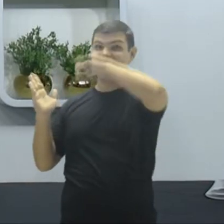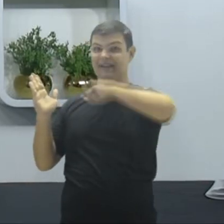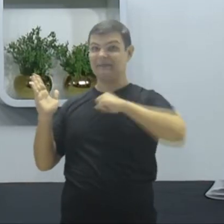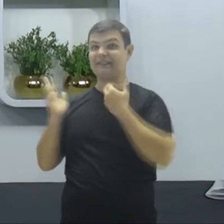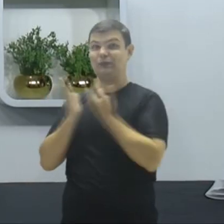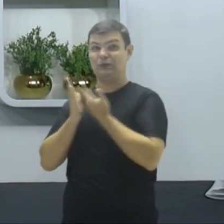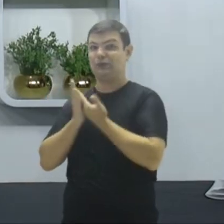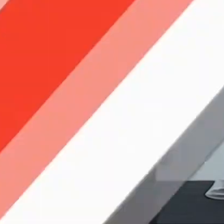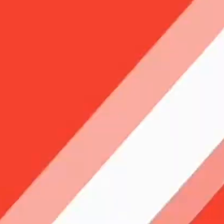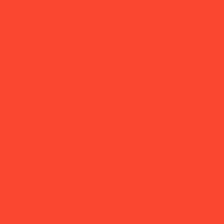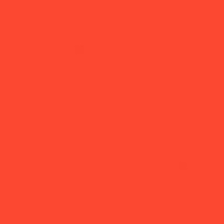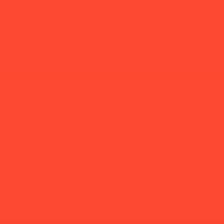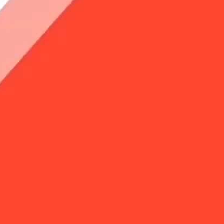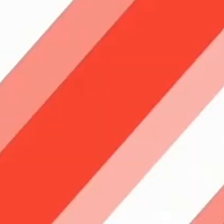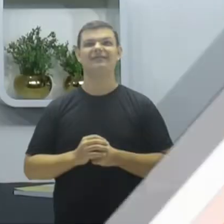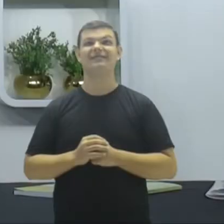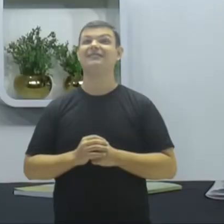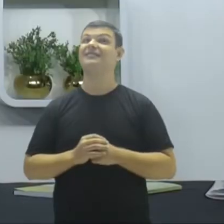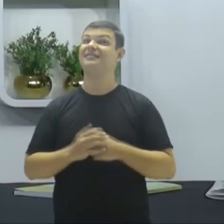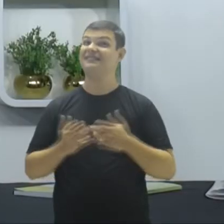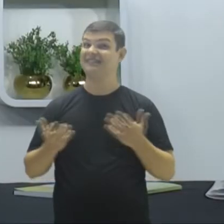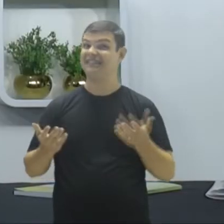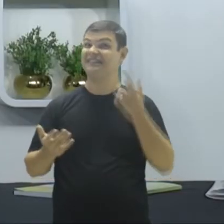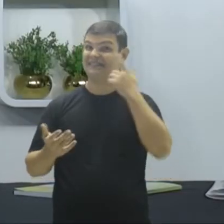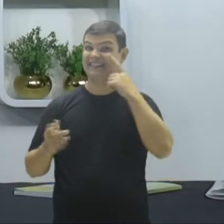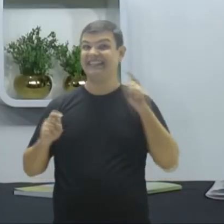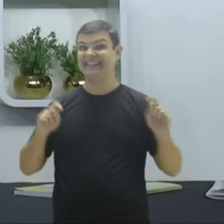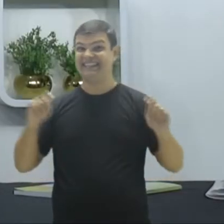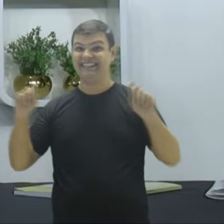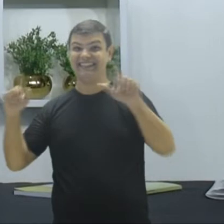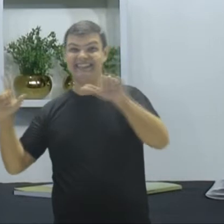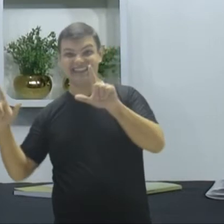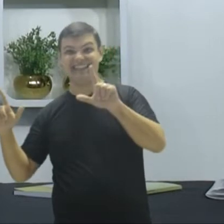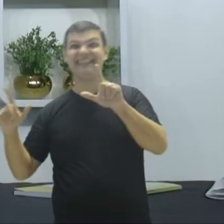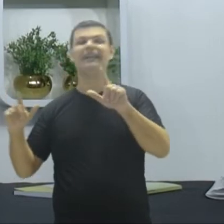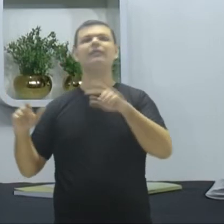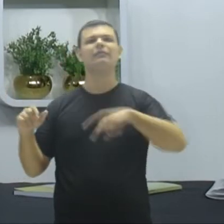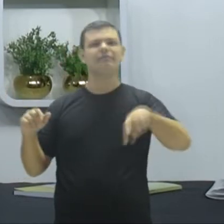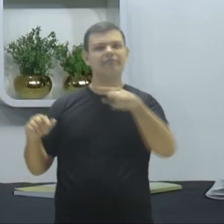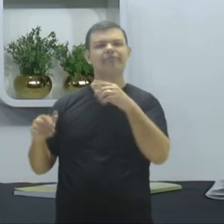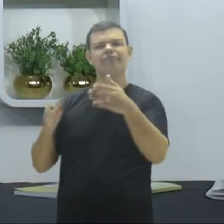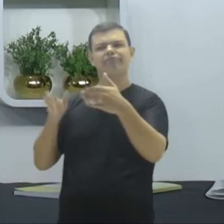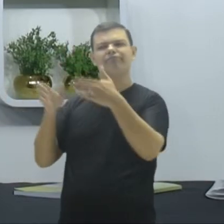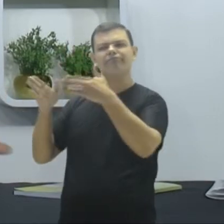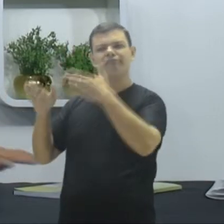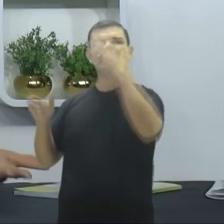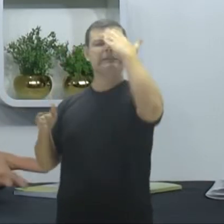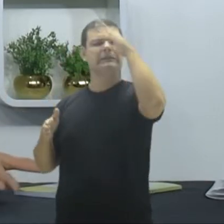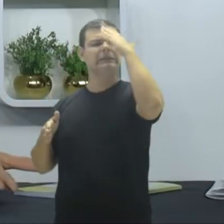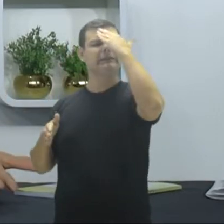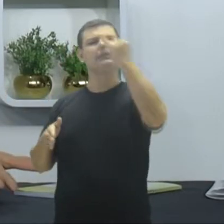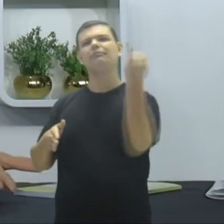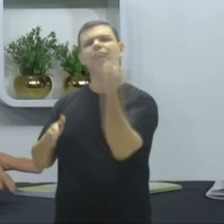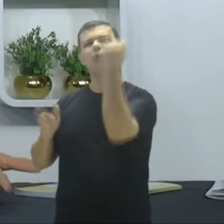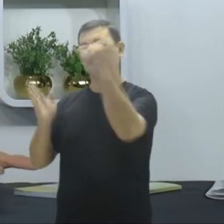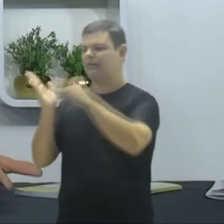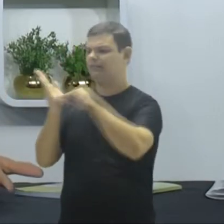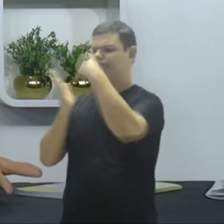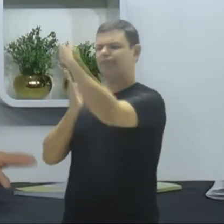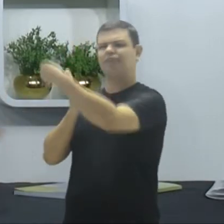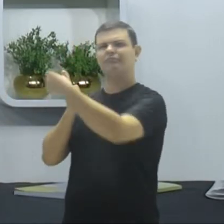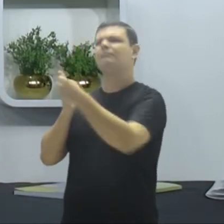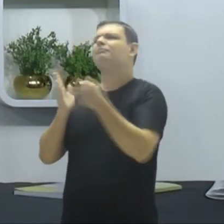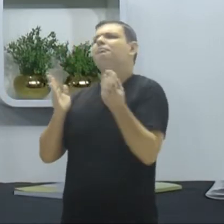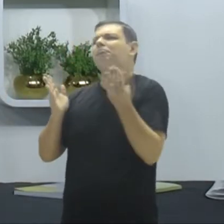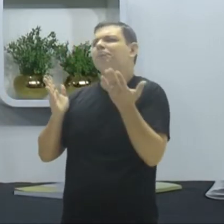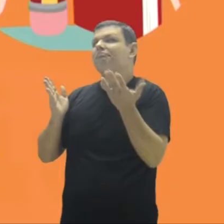estudar agora. Vamos às imagens, vamos acompanhar e entender a importância de um calendário na nossa